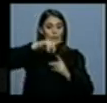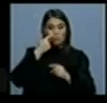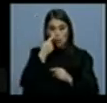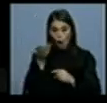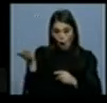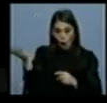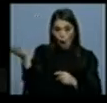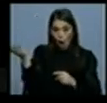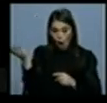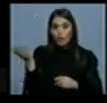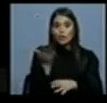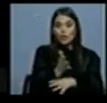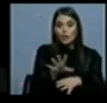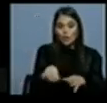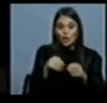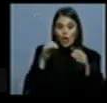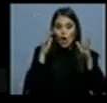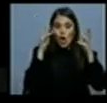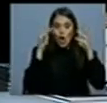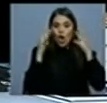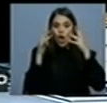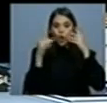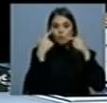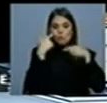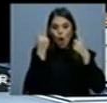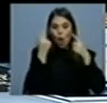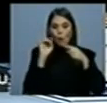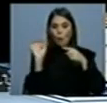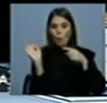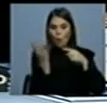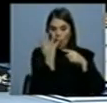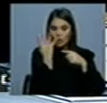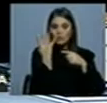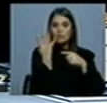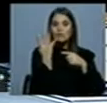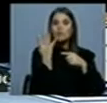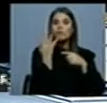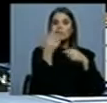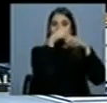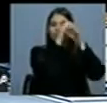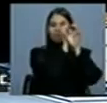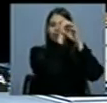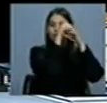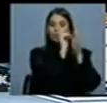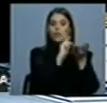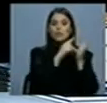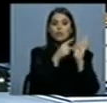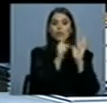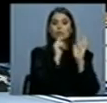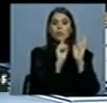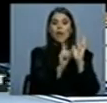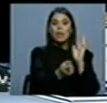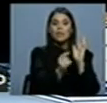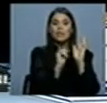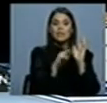que junta a luz no visível de 4 telescópios do Very Large Telescope, é uma técnica chamada